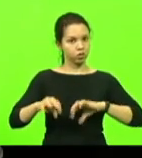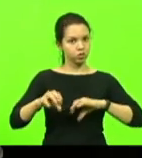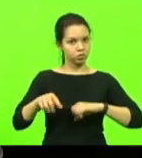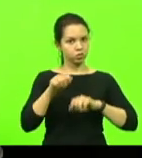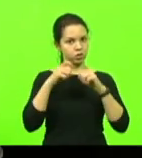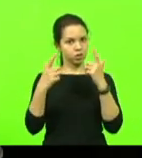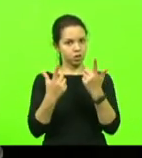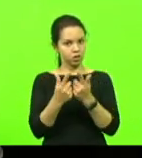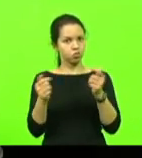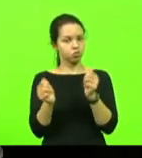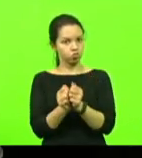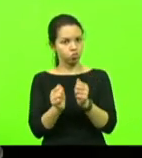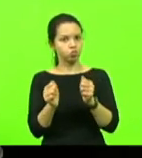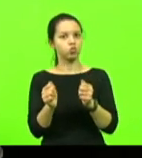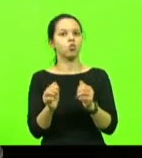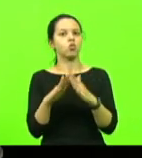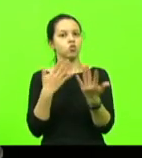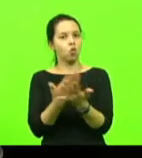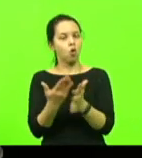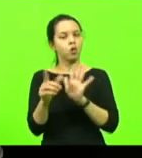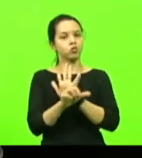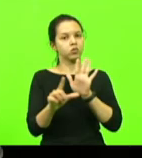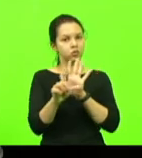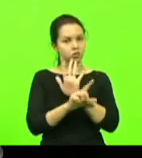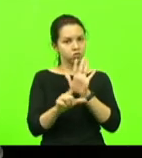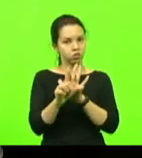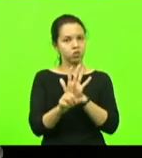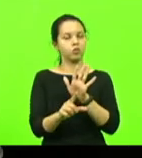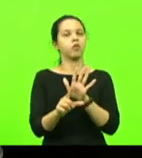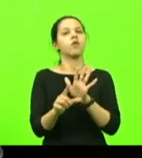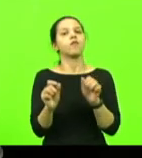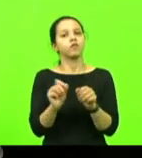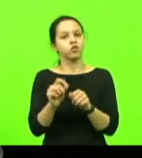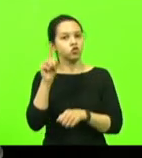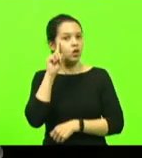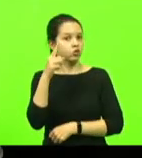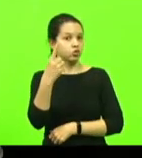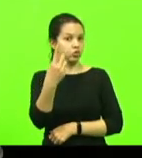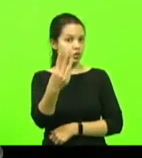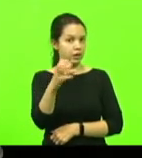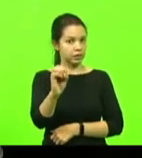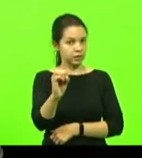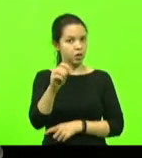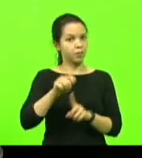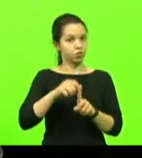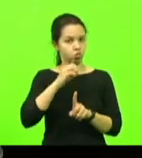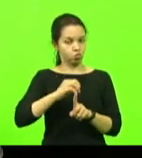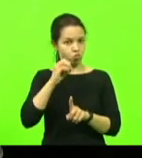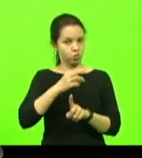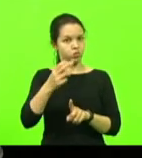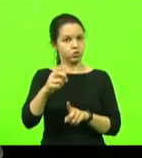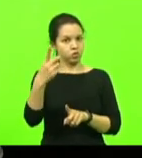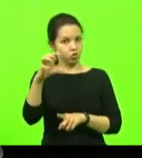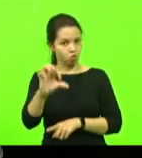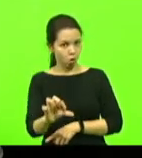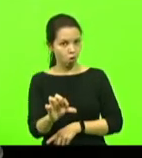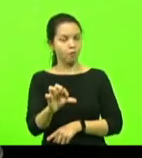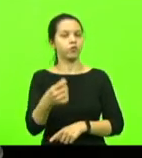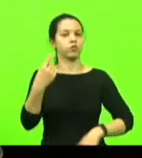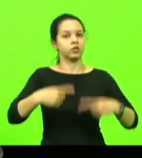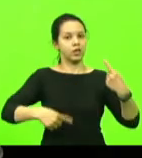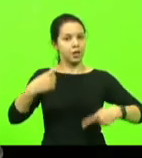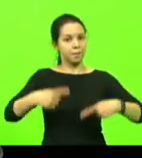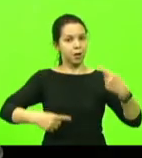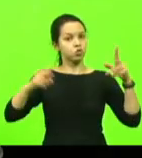com a Escola do Legislativo, realizou, em 30 de outubro de 2019, um importante espaço de debate sobre a realidade